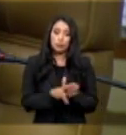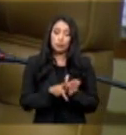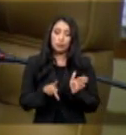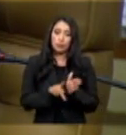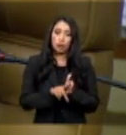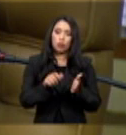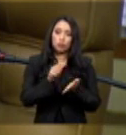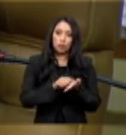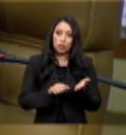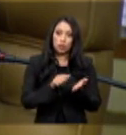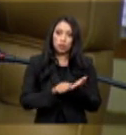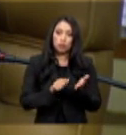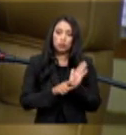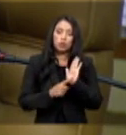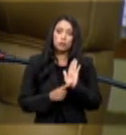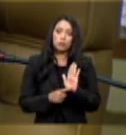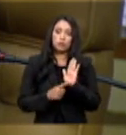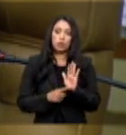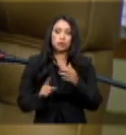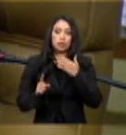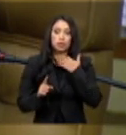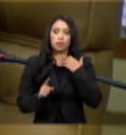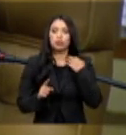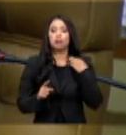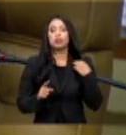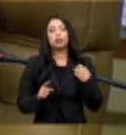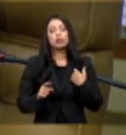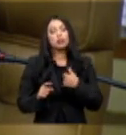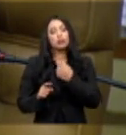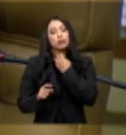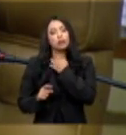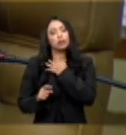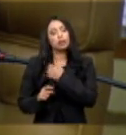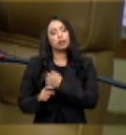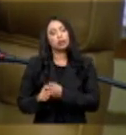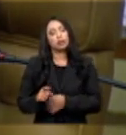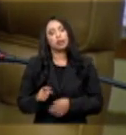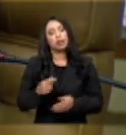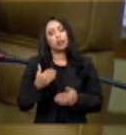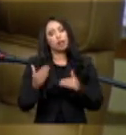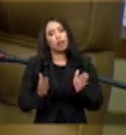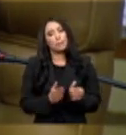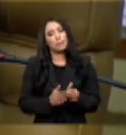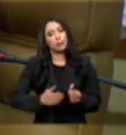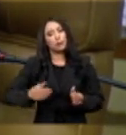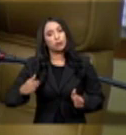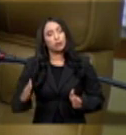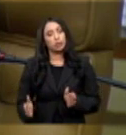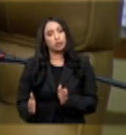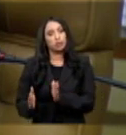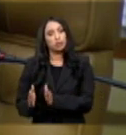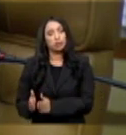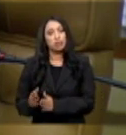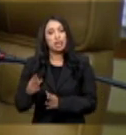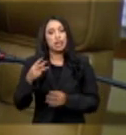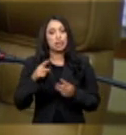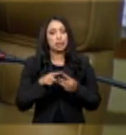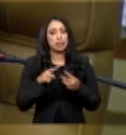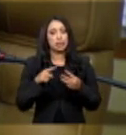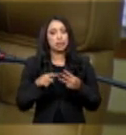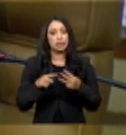está em causa aqui não é a prorrogação expressamente, ela circunscreveu a 3